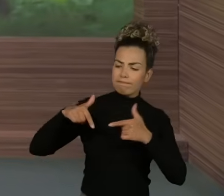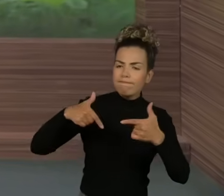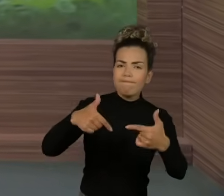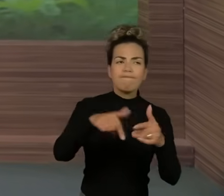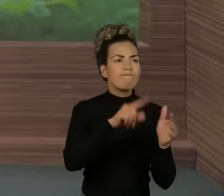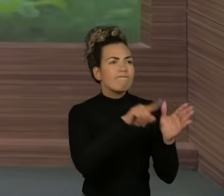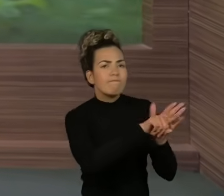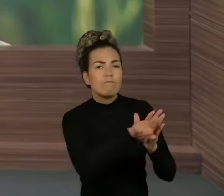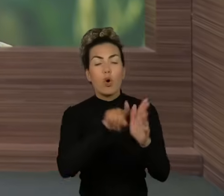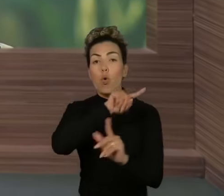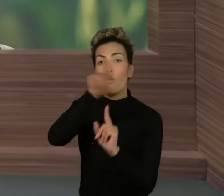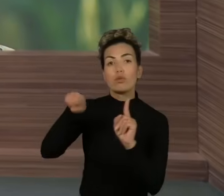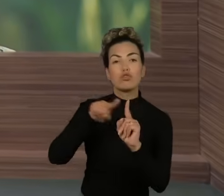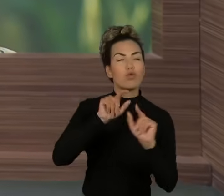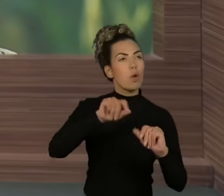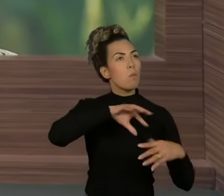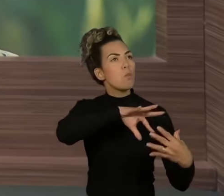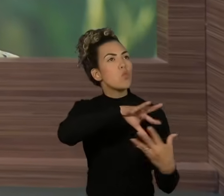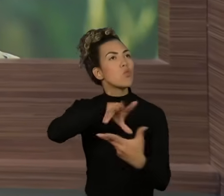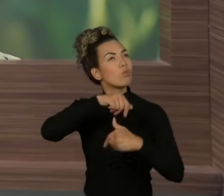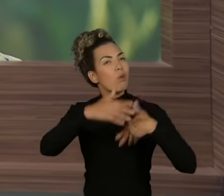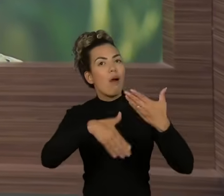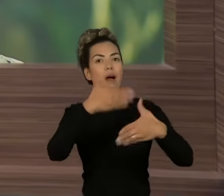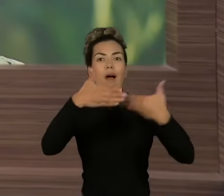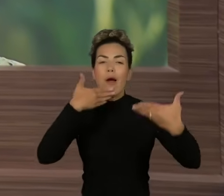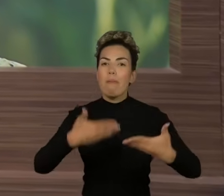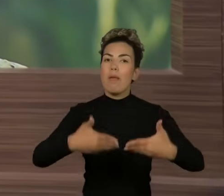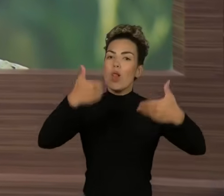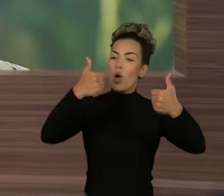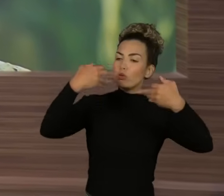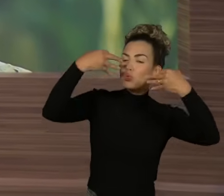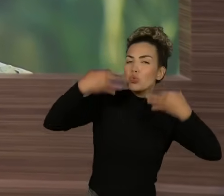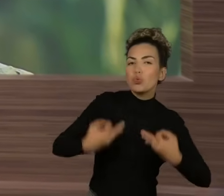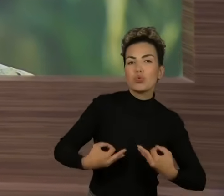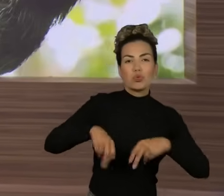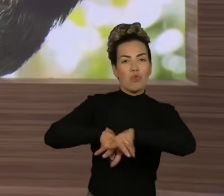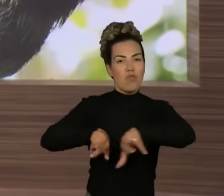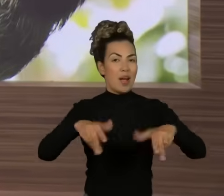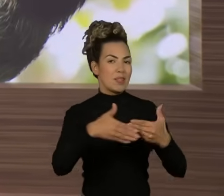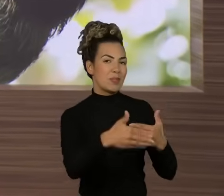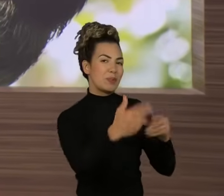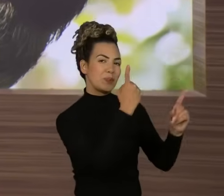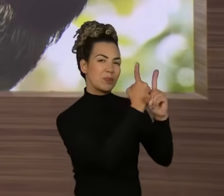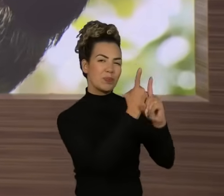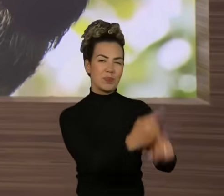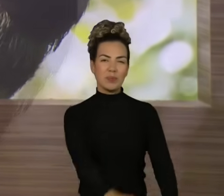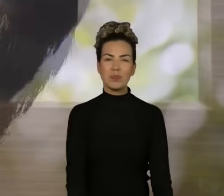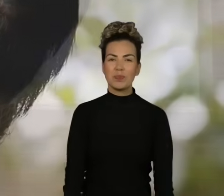pesquisas por um mundo melhor e mais digno para todas as formas de vida. Até lá!